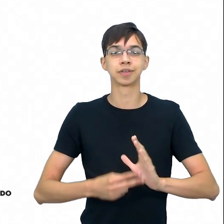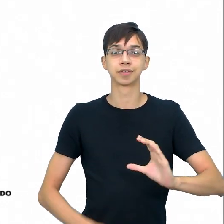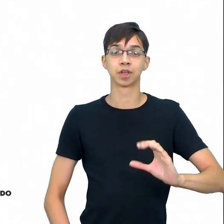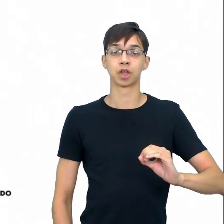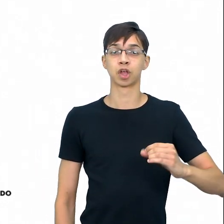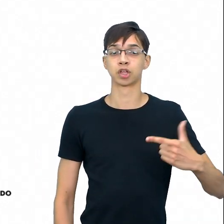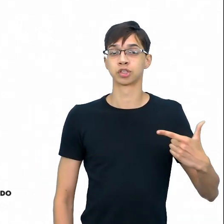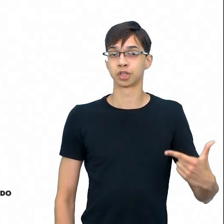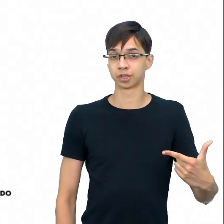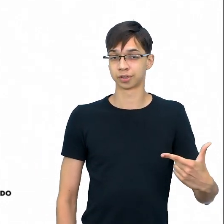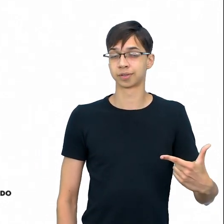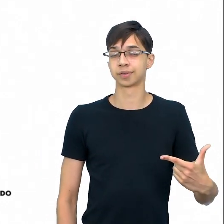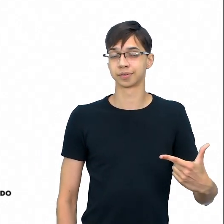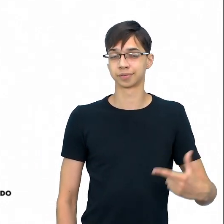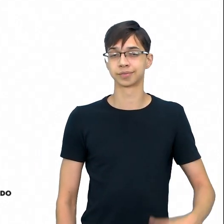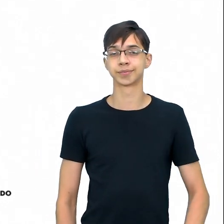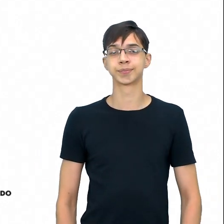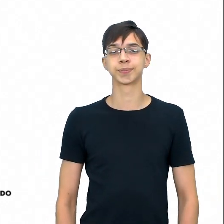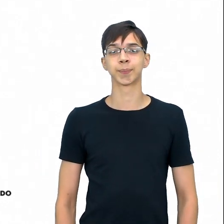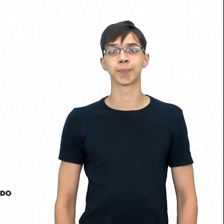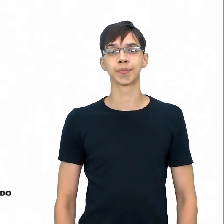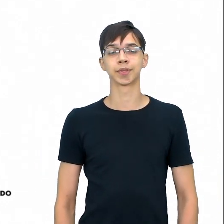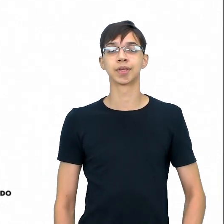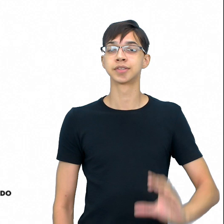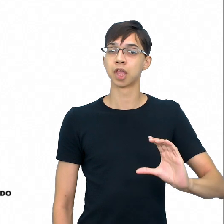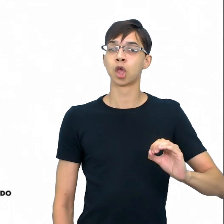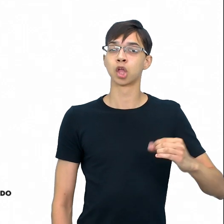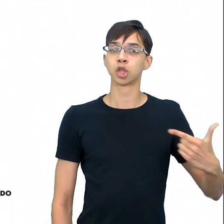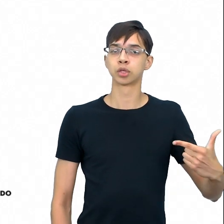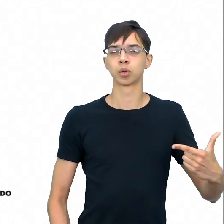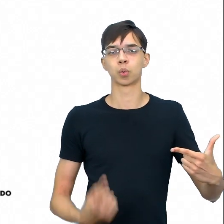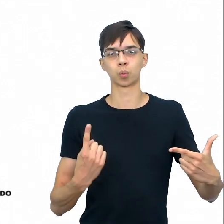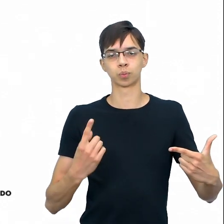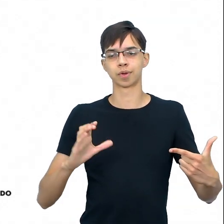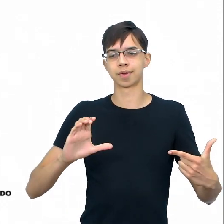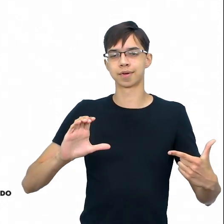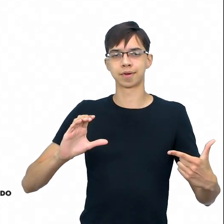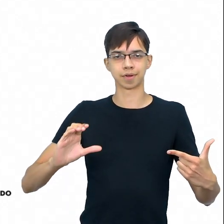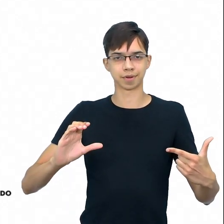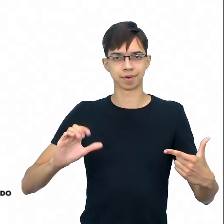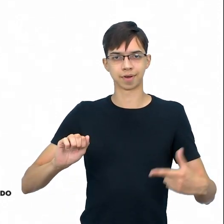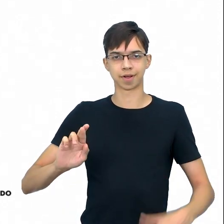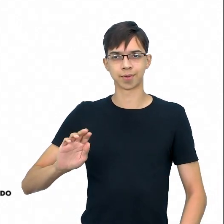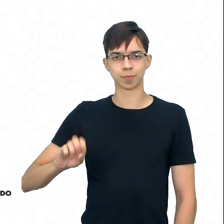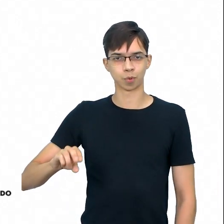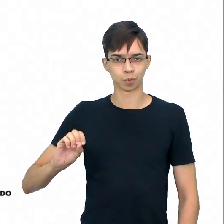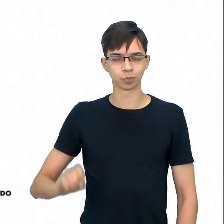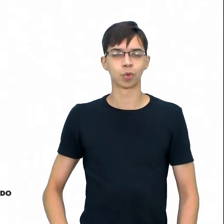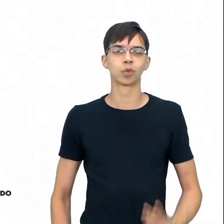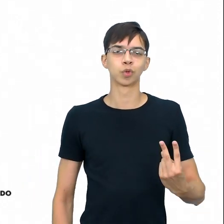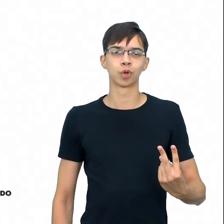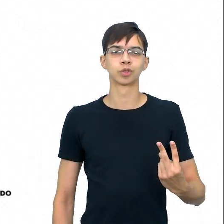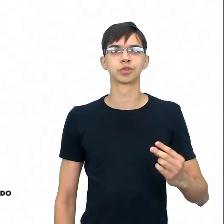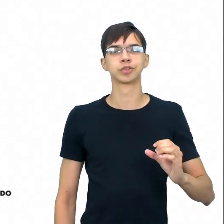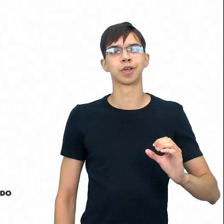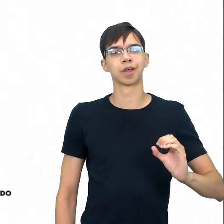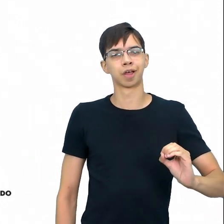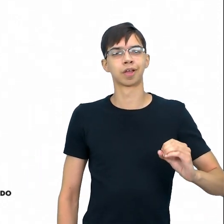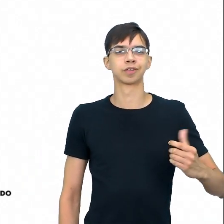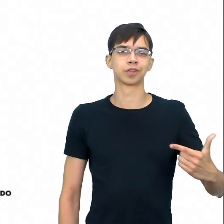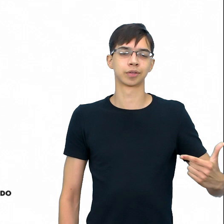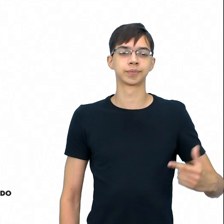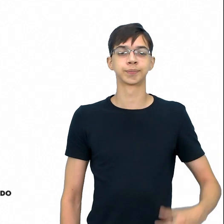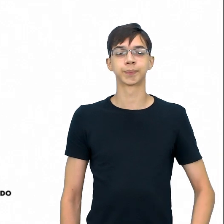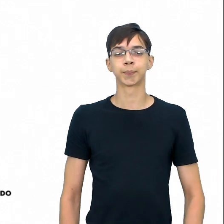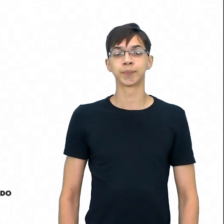e um carbono, aquela coisa bem primária. E um aluno perguntou assim, professora, gás carbônico é um gás ruim, né? Ele é ruim,